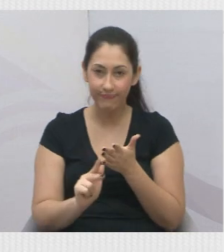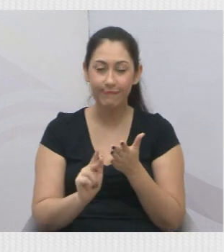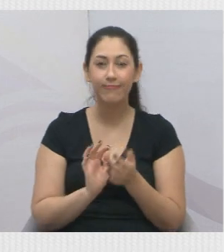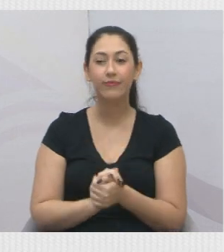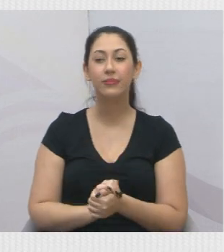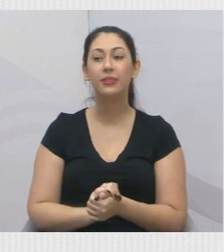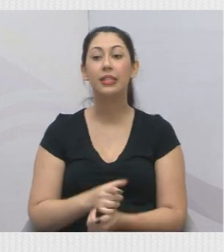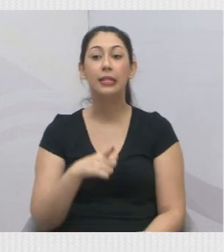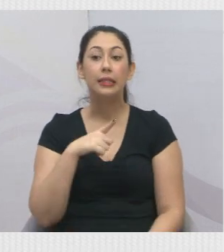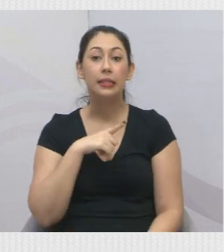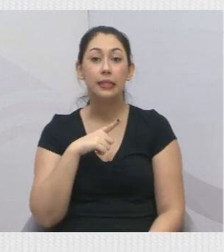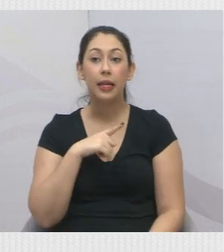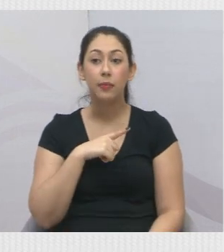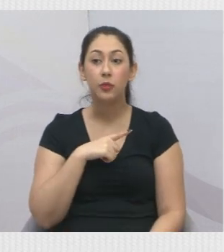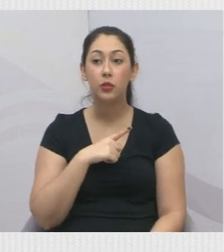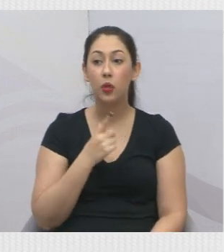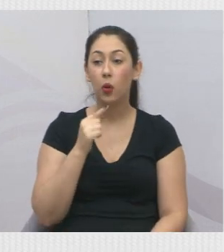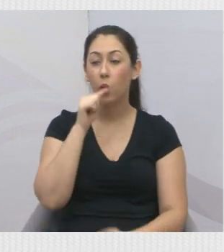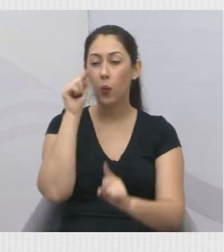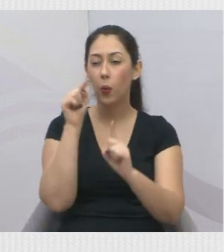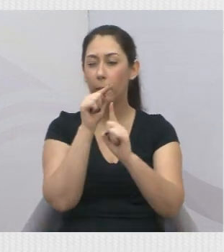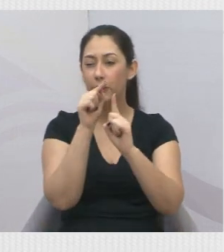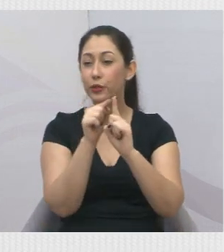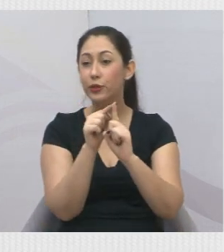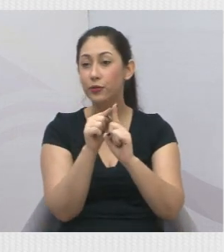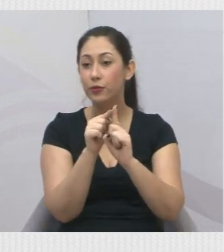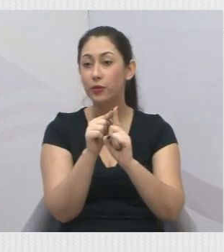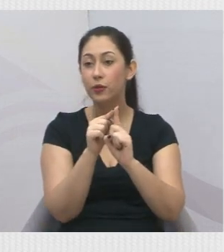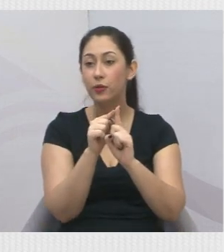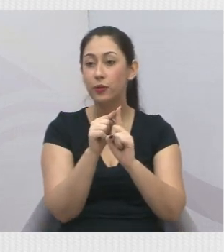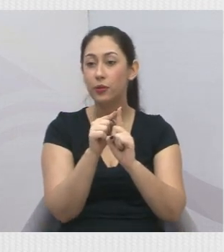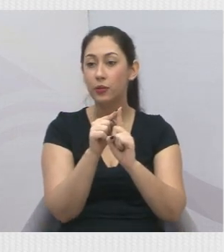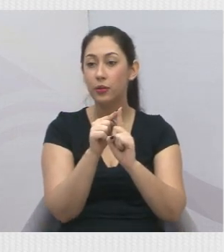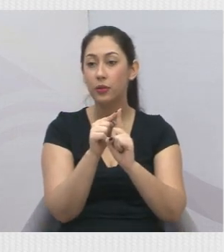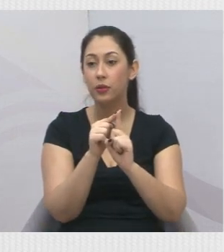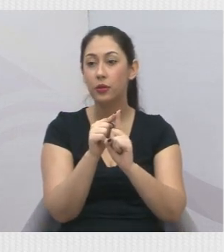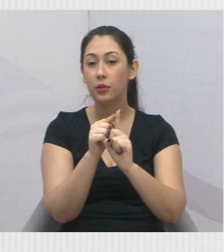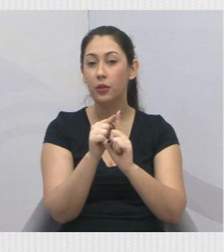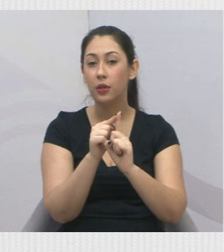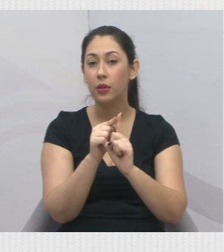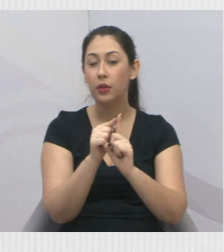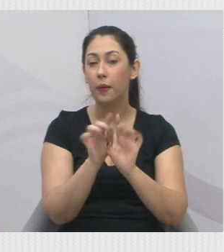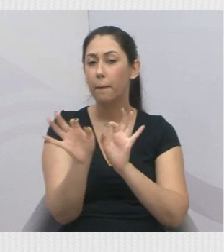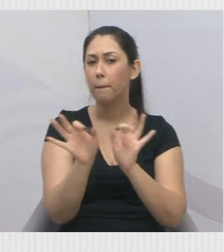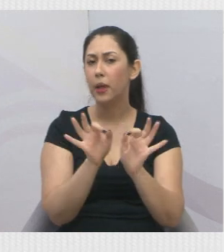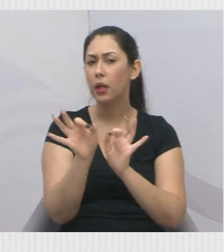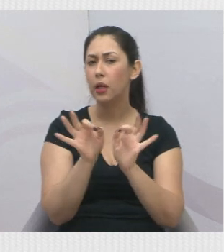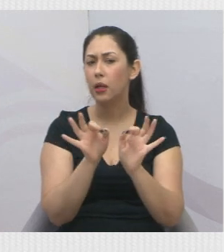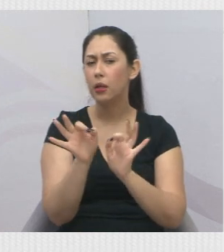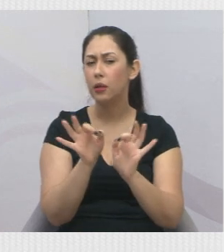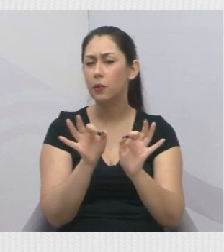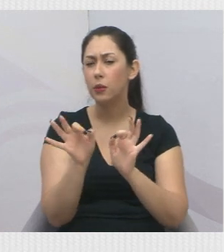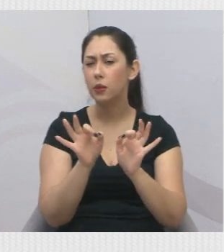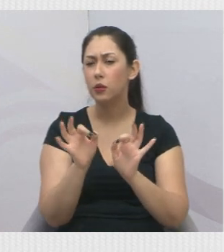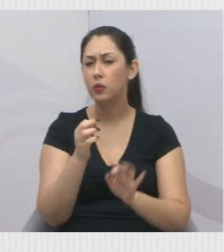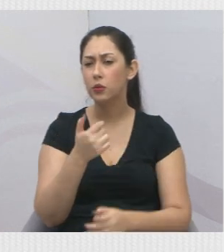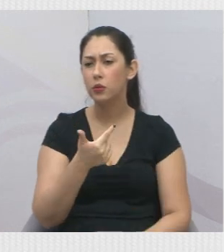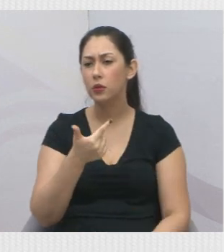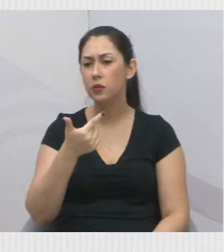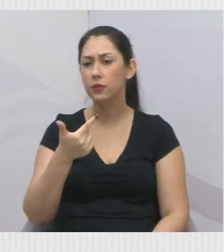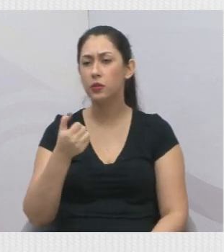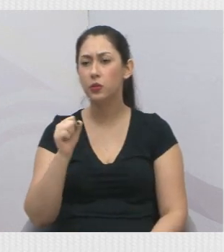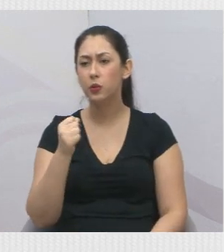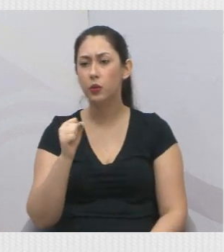aqui temos a receita meta orçamentária 2021, capital, previsto por essa casa aqui em 2021,